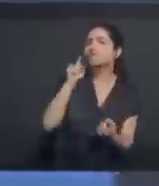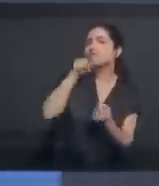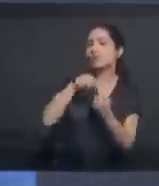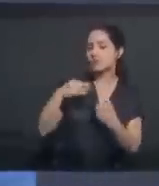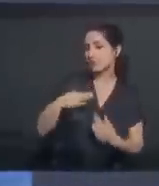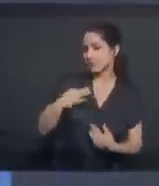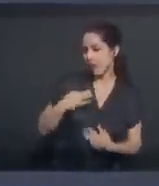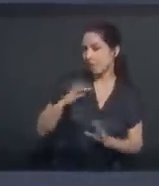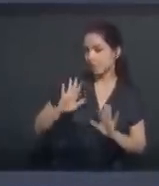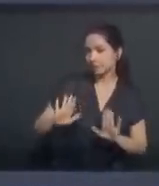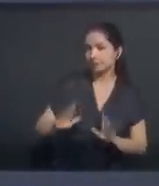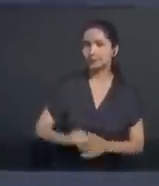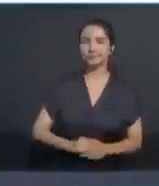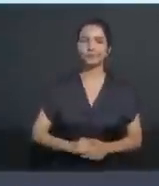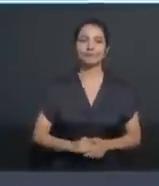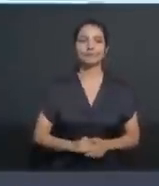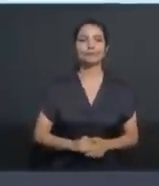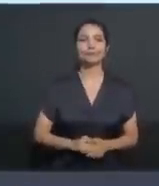37, 2.